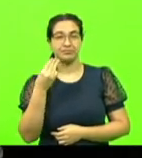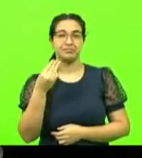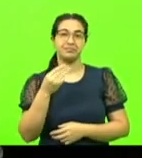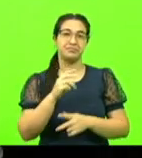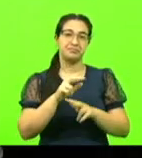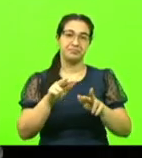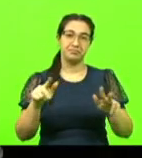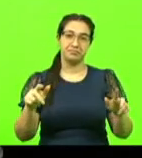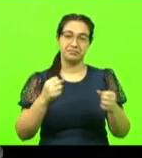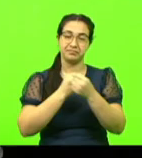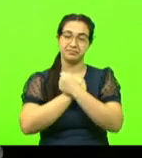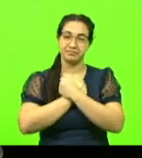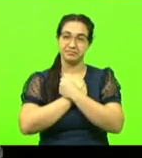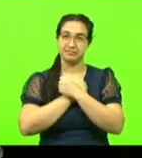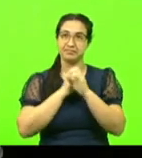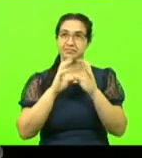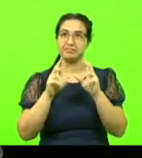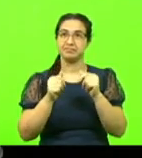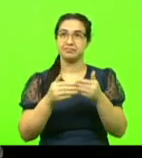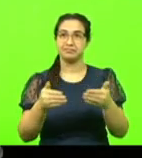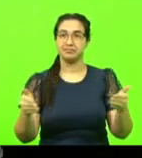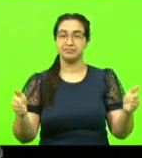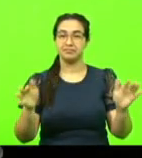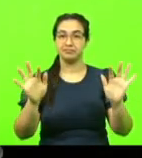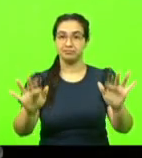um abraço a todos, as pessoas que nos